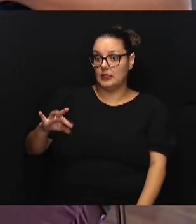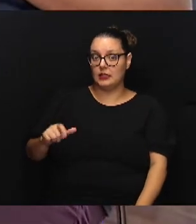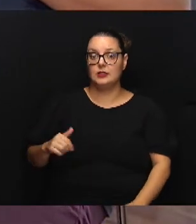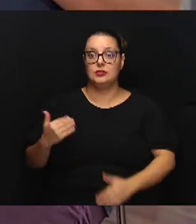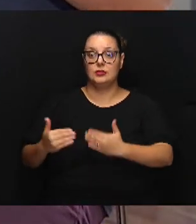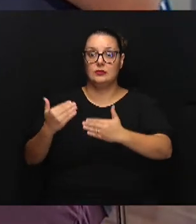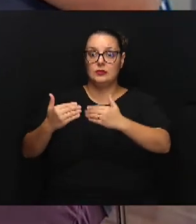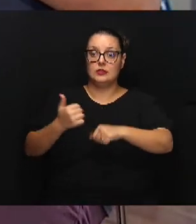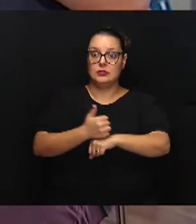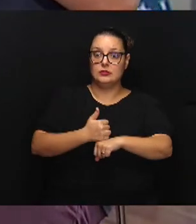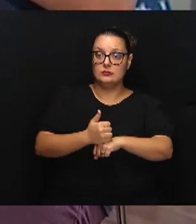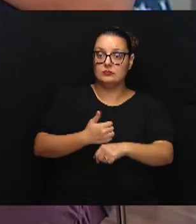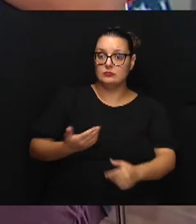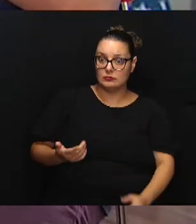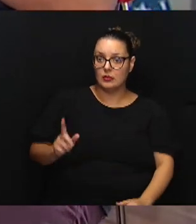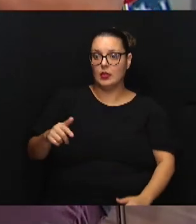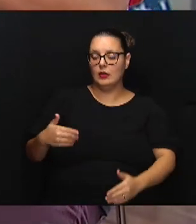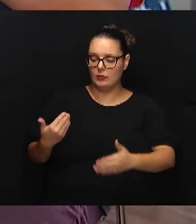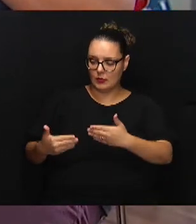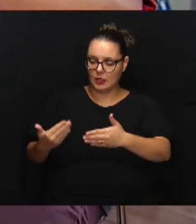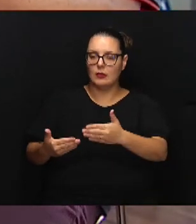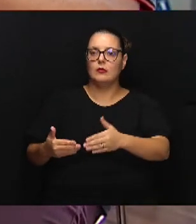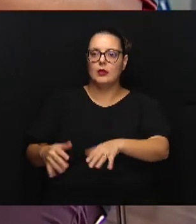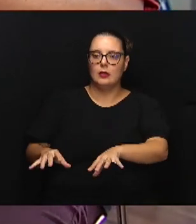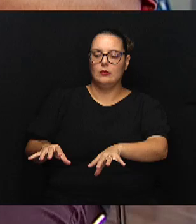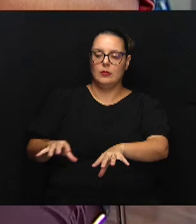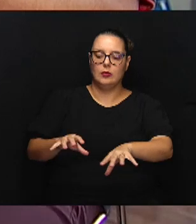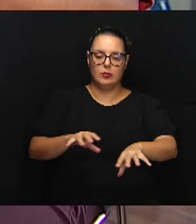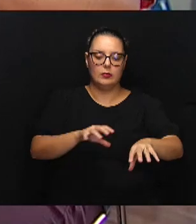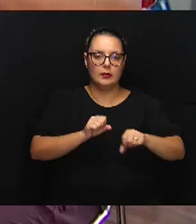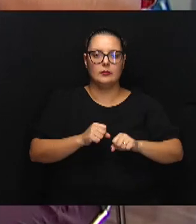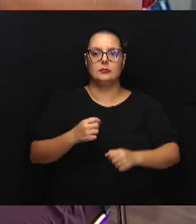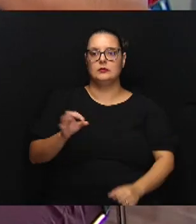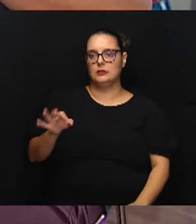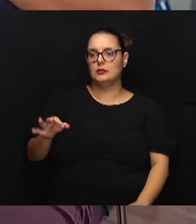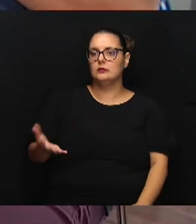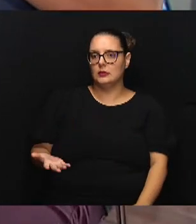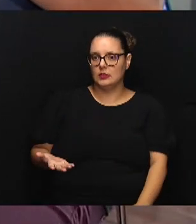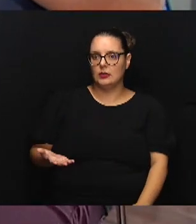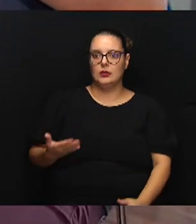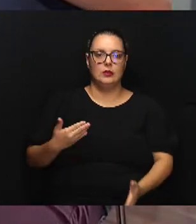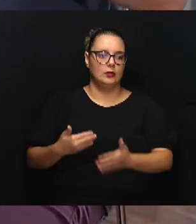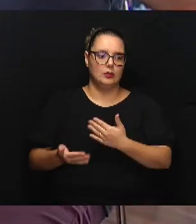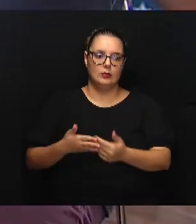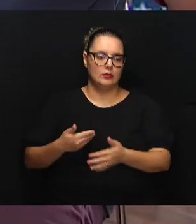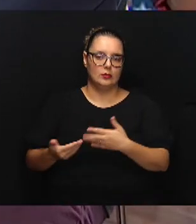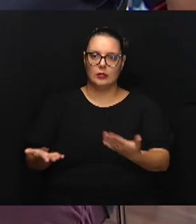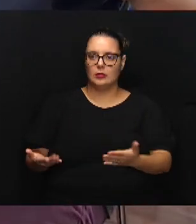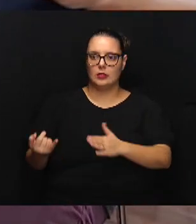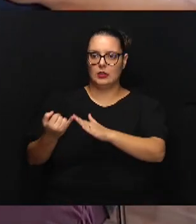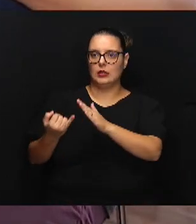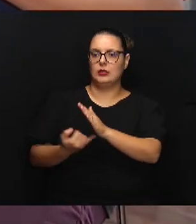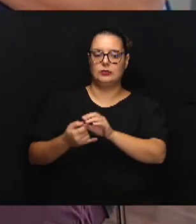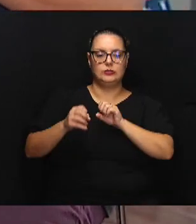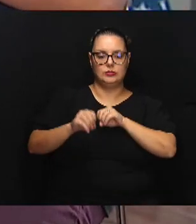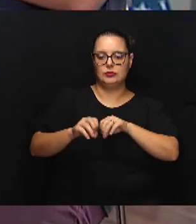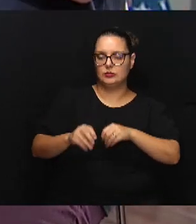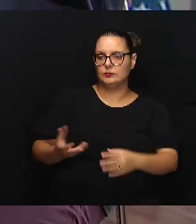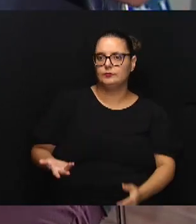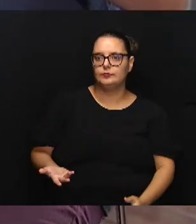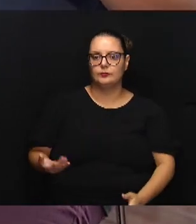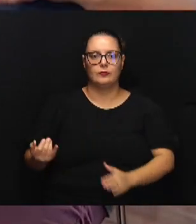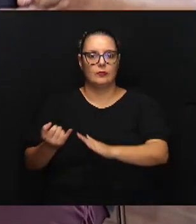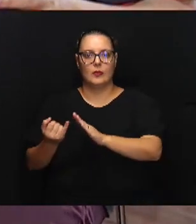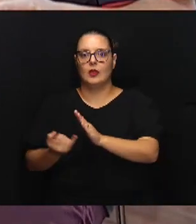carreira, são processos que vão captar isso, certamente. Qualquer instituição de ensino ou